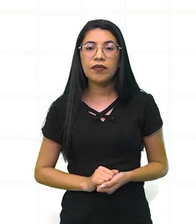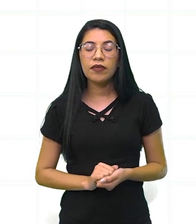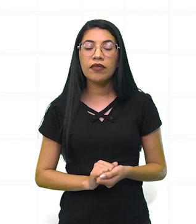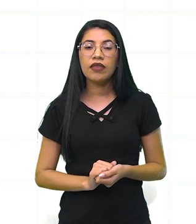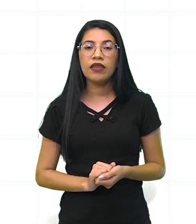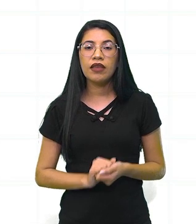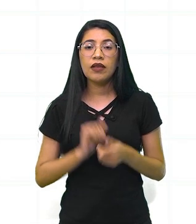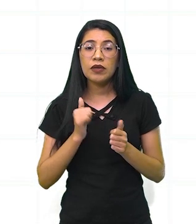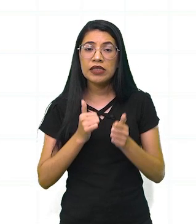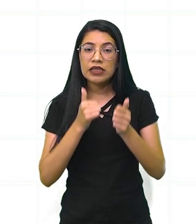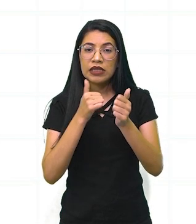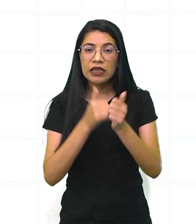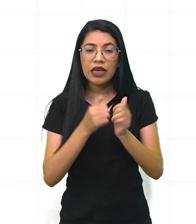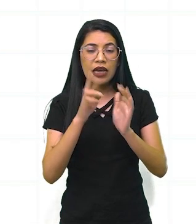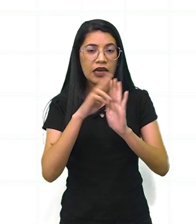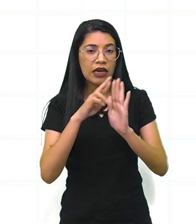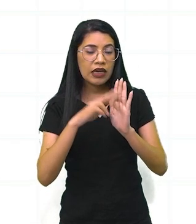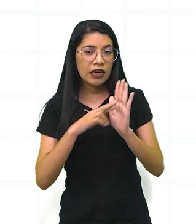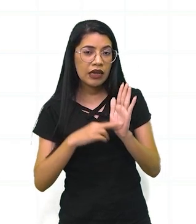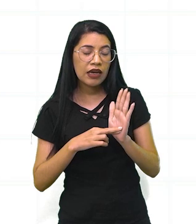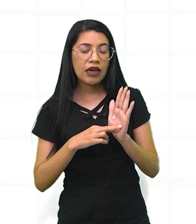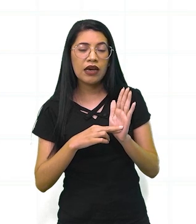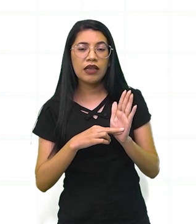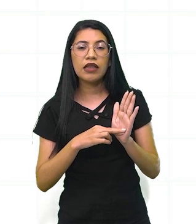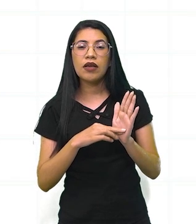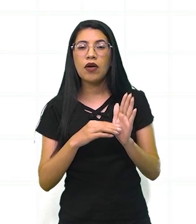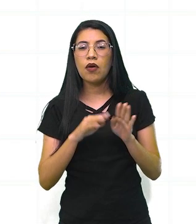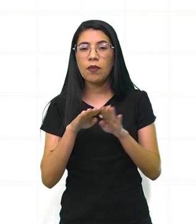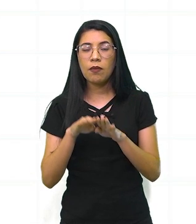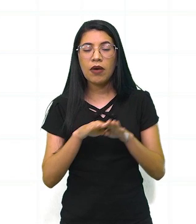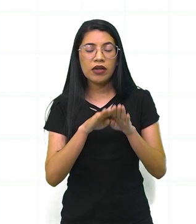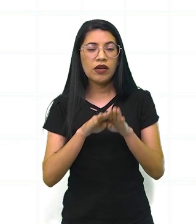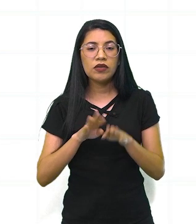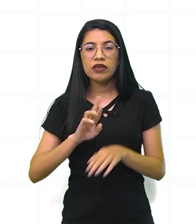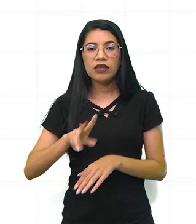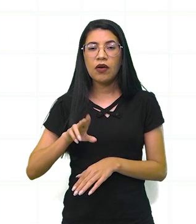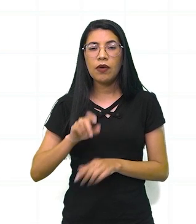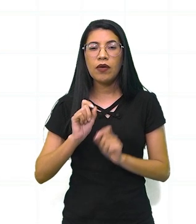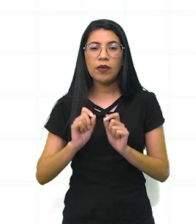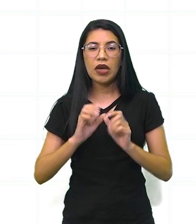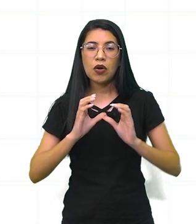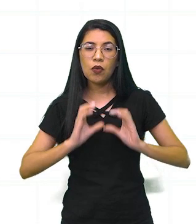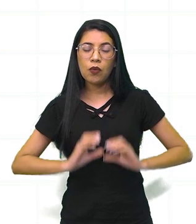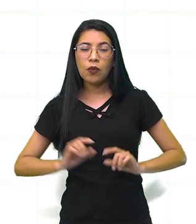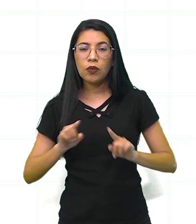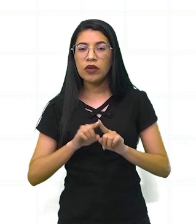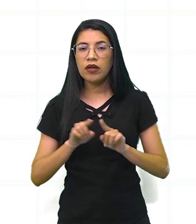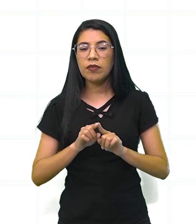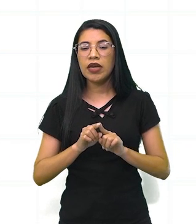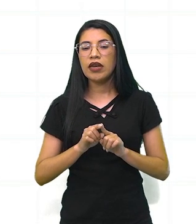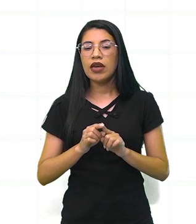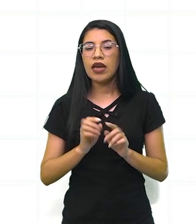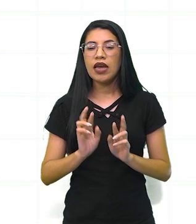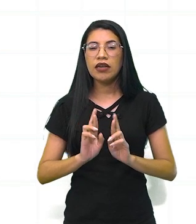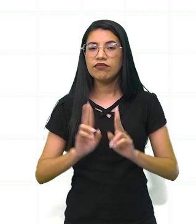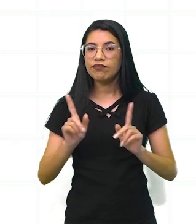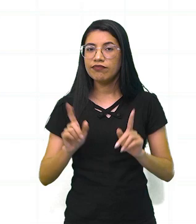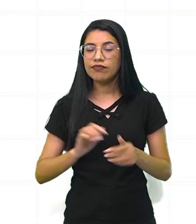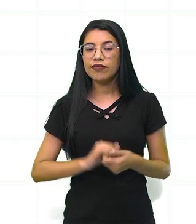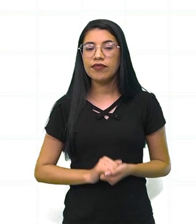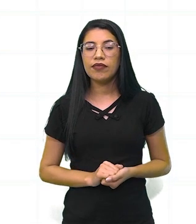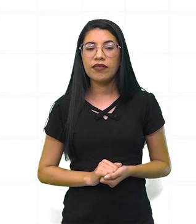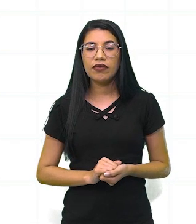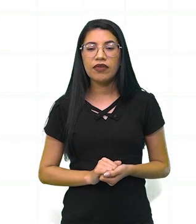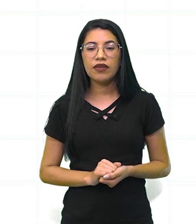segue a norma padrão Nem sempre é considerado como falante culto e vice-versa olha só a norma padrão nada